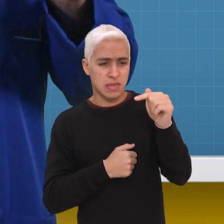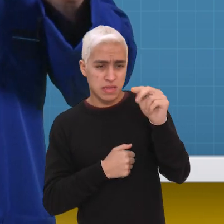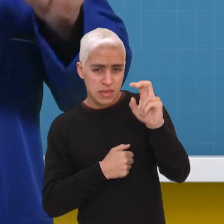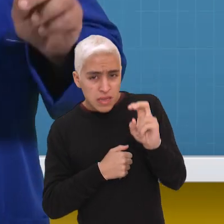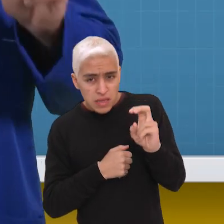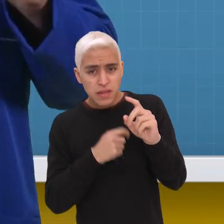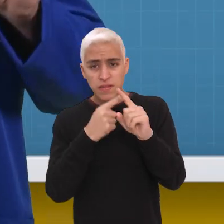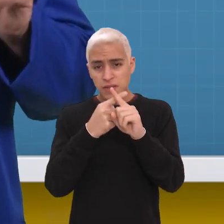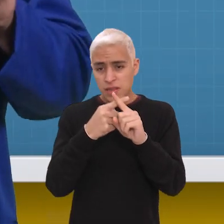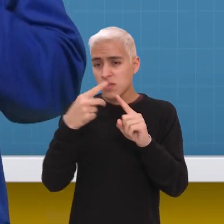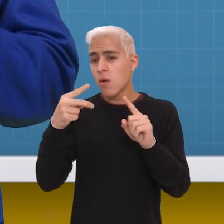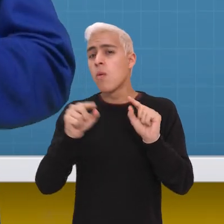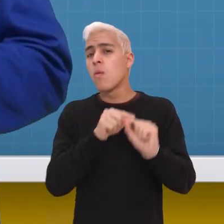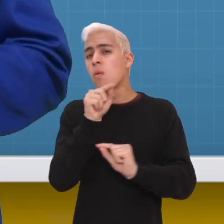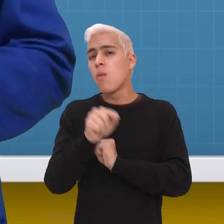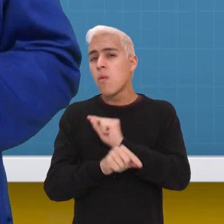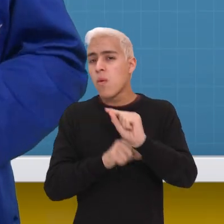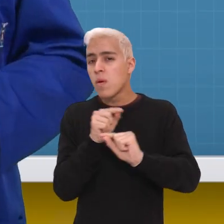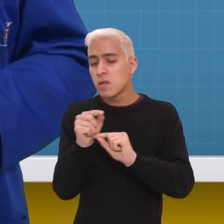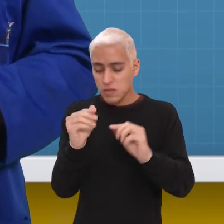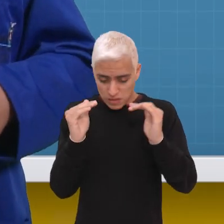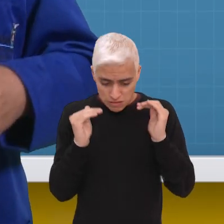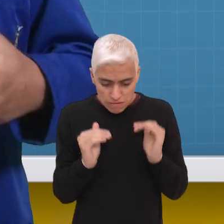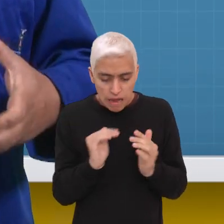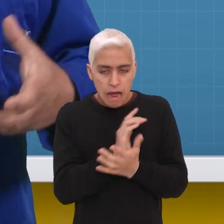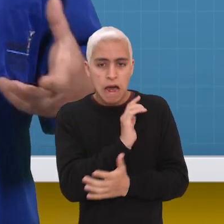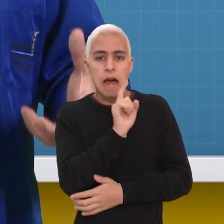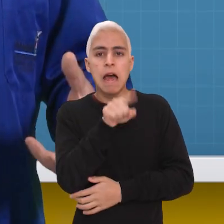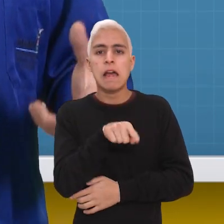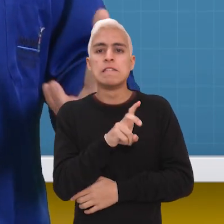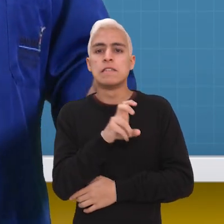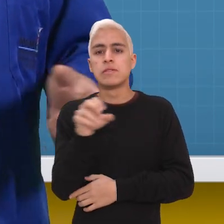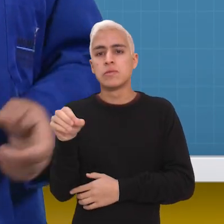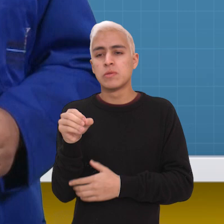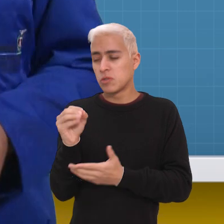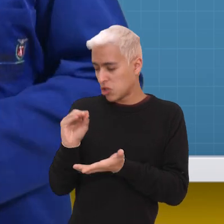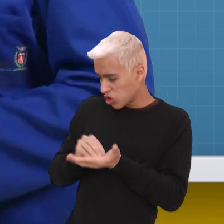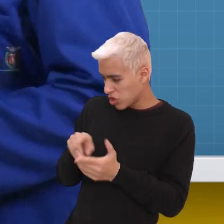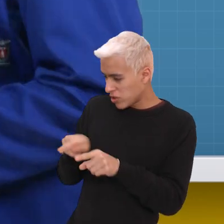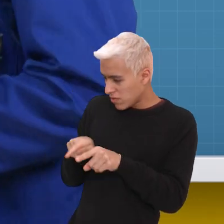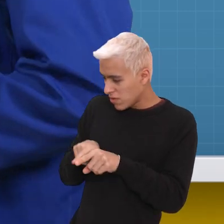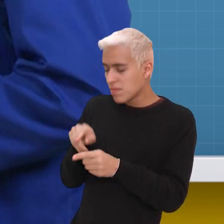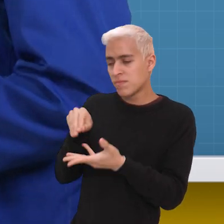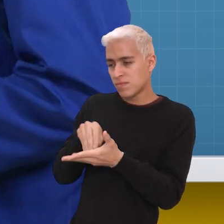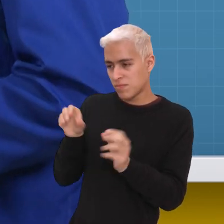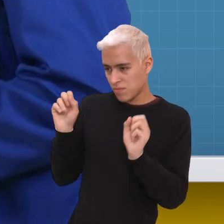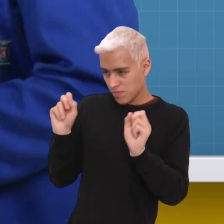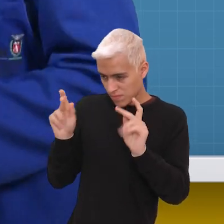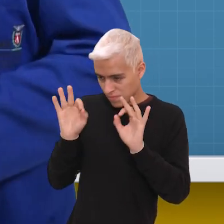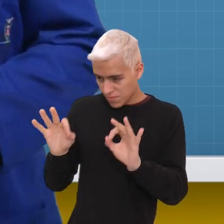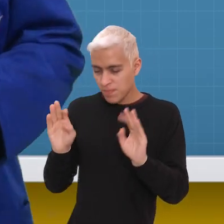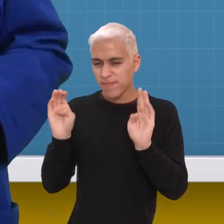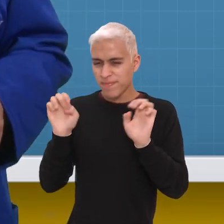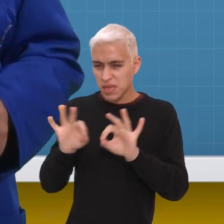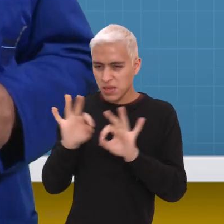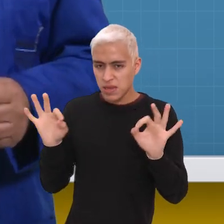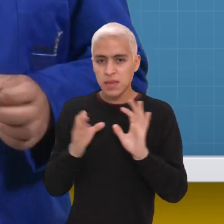Então, 75 vezes 2, o gasto seria 150. Registrou esse também? Muito